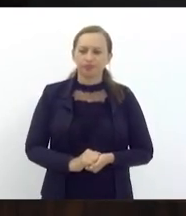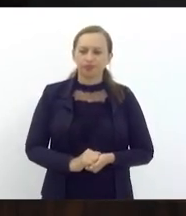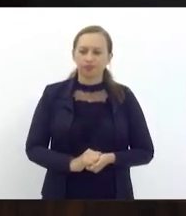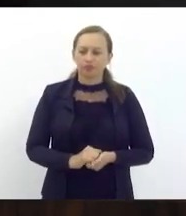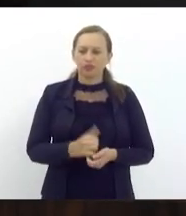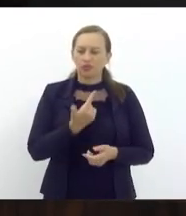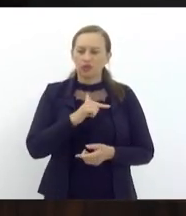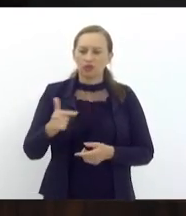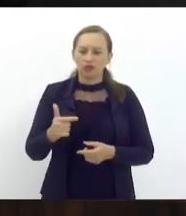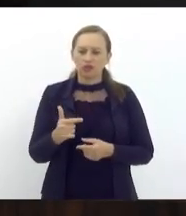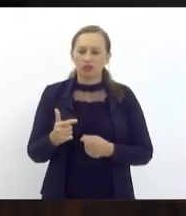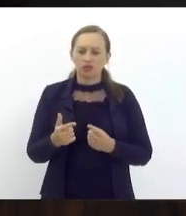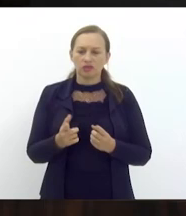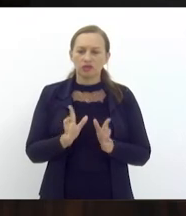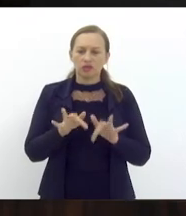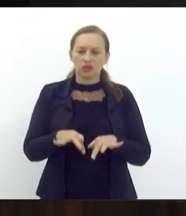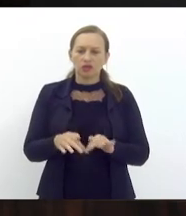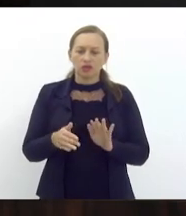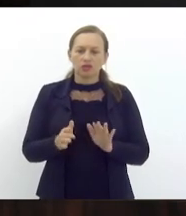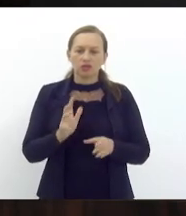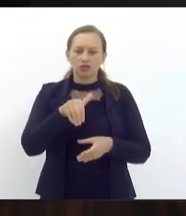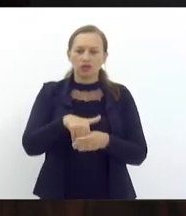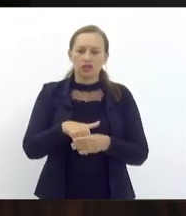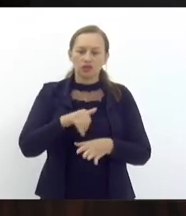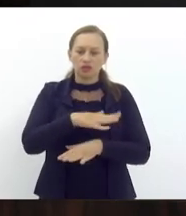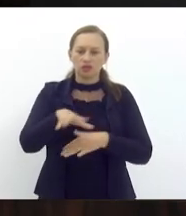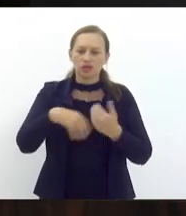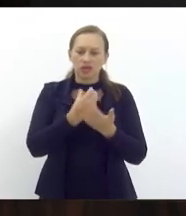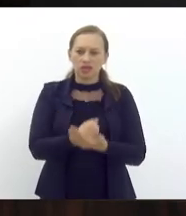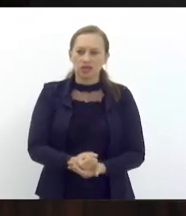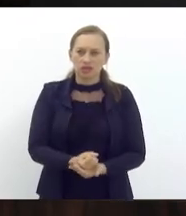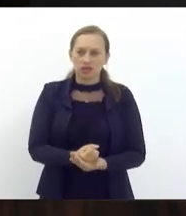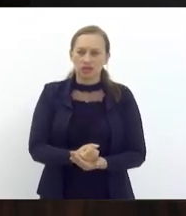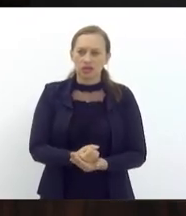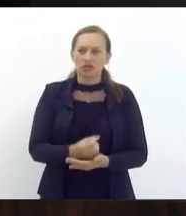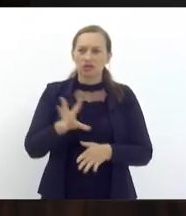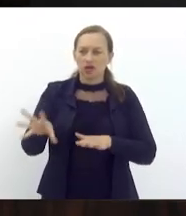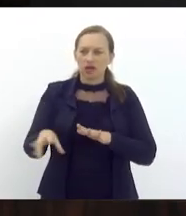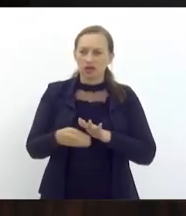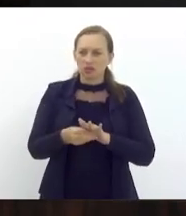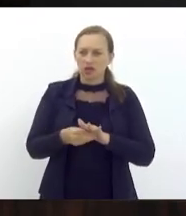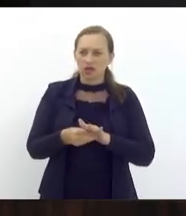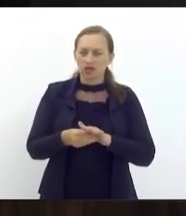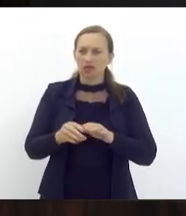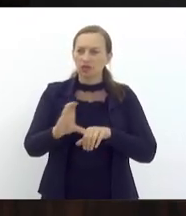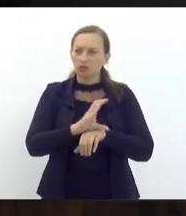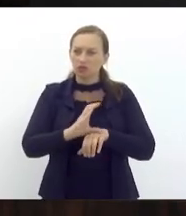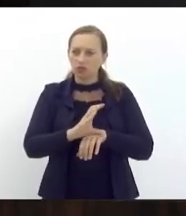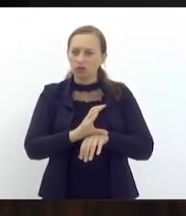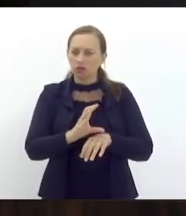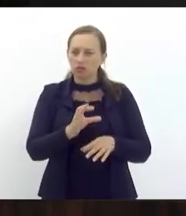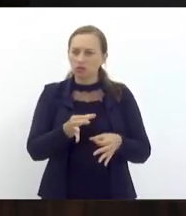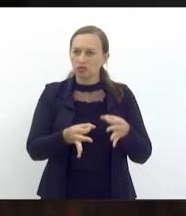não havendo o que que era discutir encerrado discussão em votação seus que aprovam a emenda da Constituição